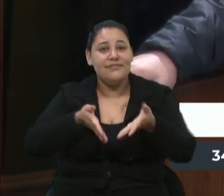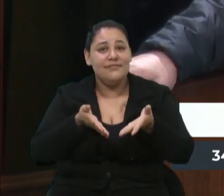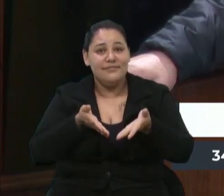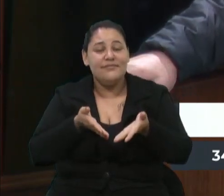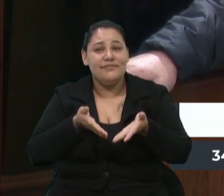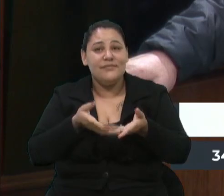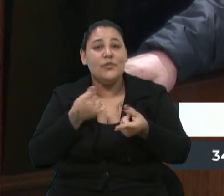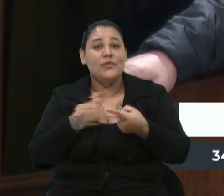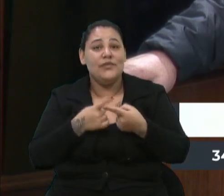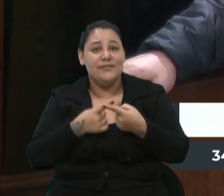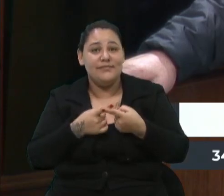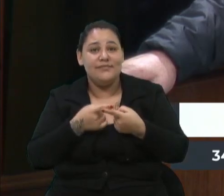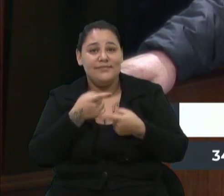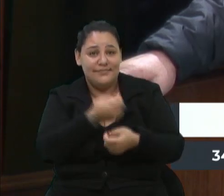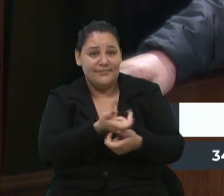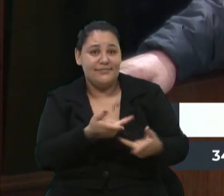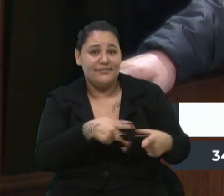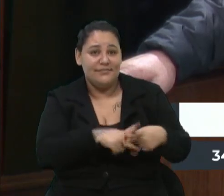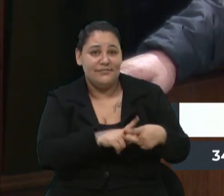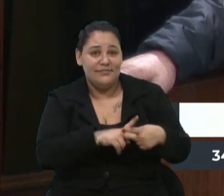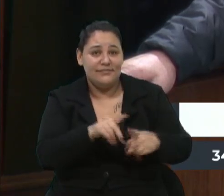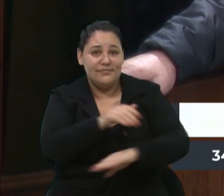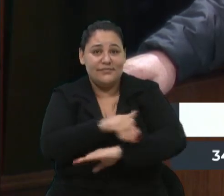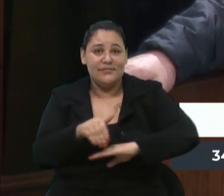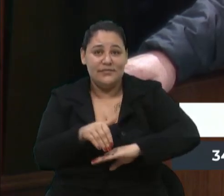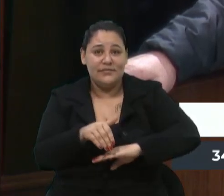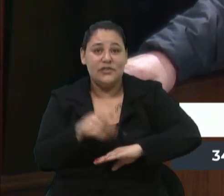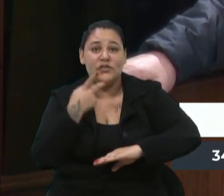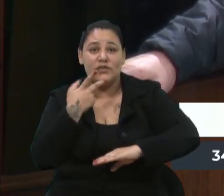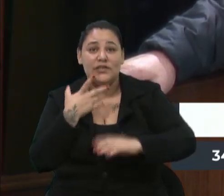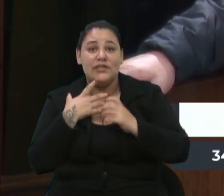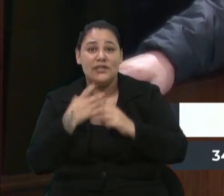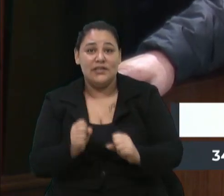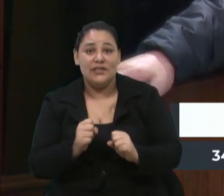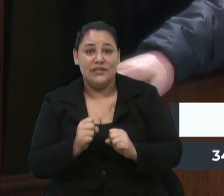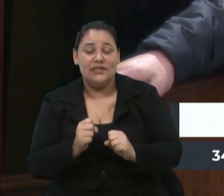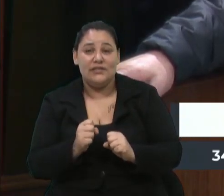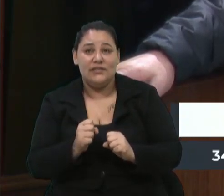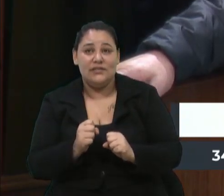hoje de manhã por causa disso. E eu estou dizendo assim, se a secretaria nos fornecer